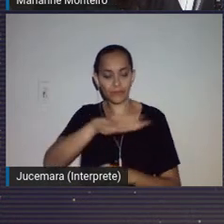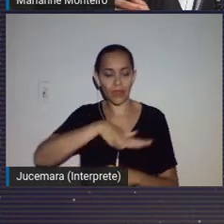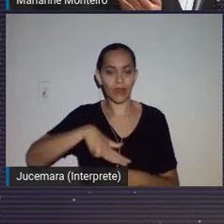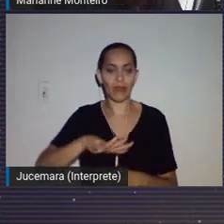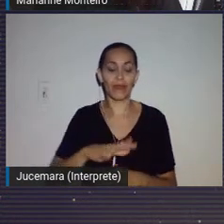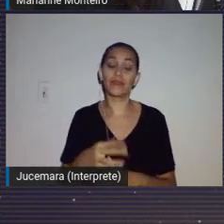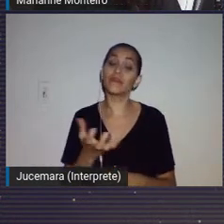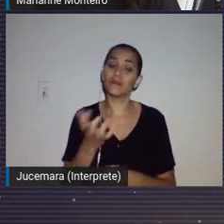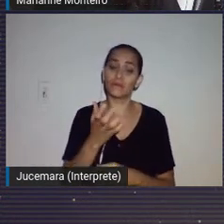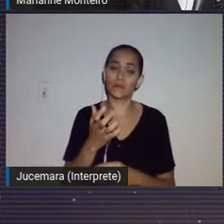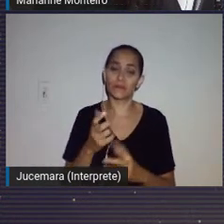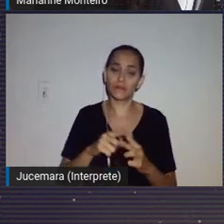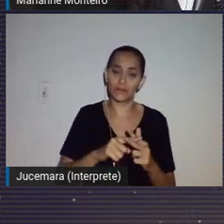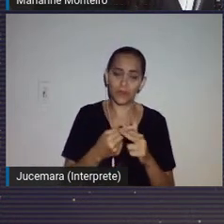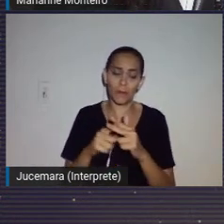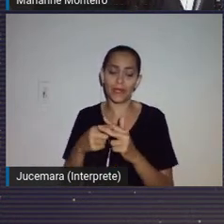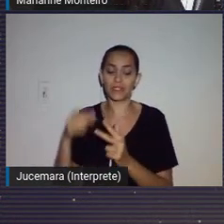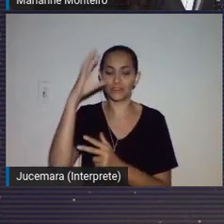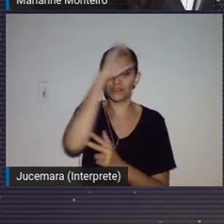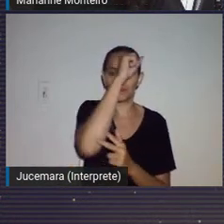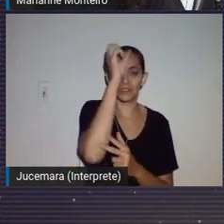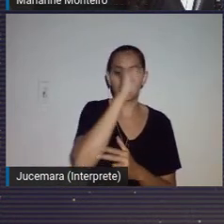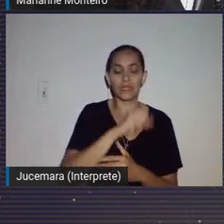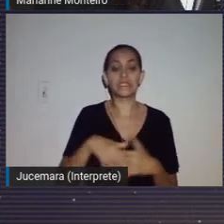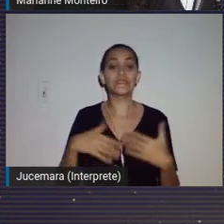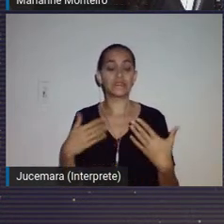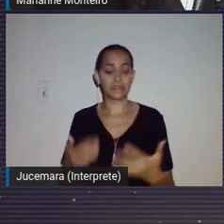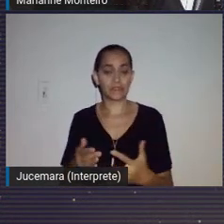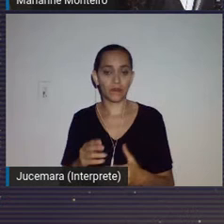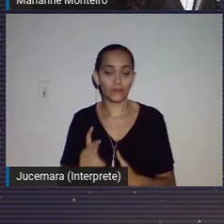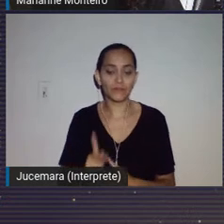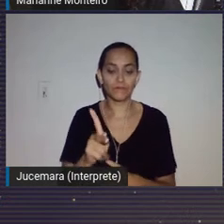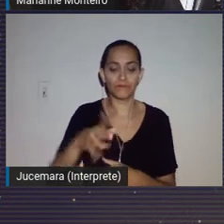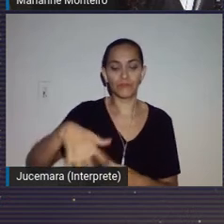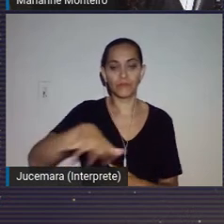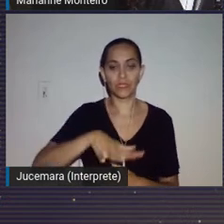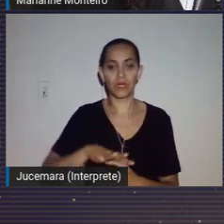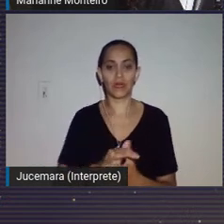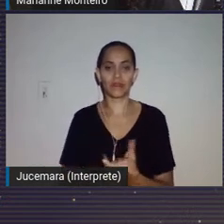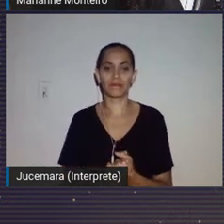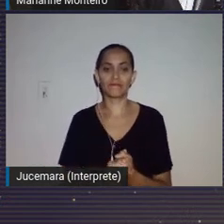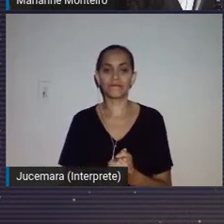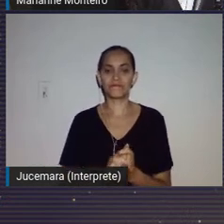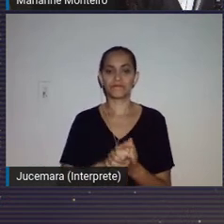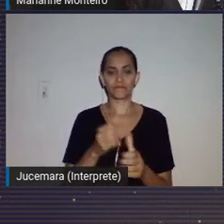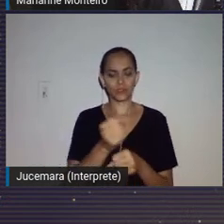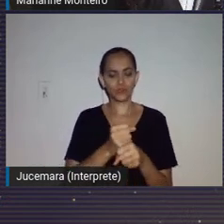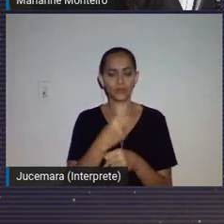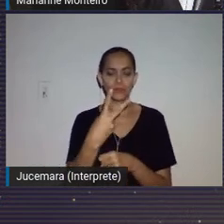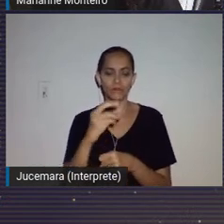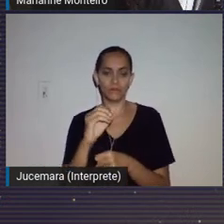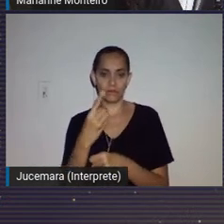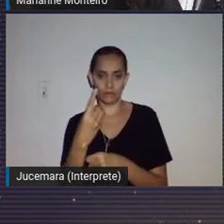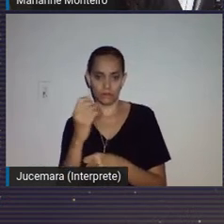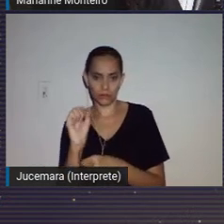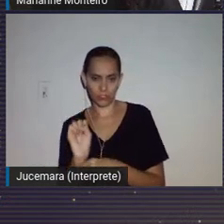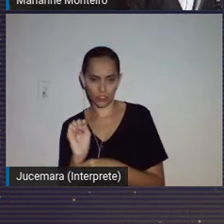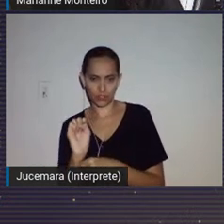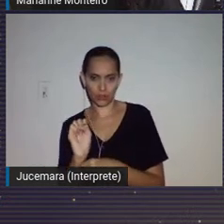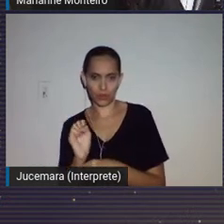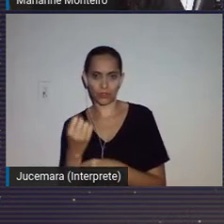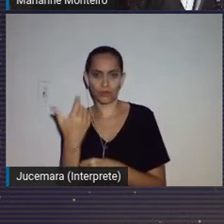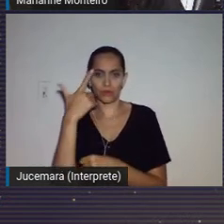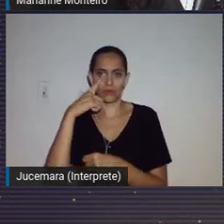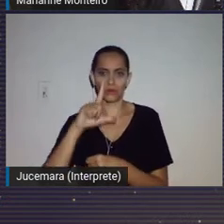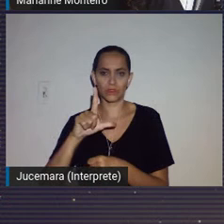na área, buscar mais oportunidades nesse sentido. E em 2018 eu consegui um estágio na Conome, que é uma empresa de machine